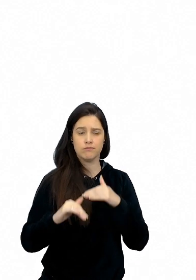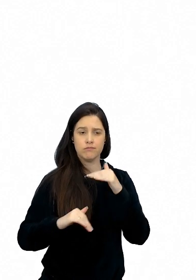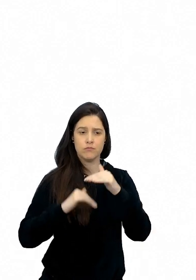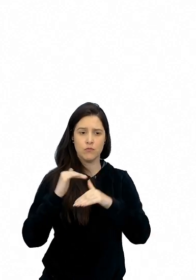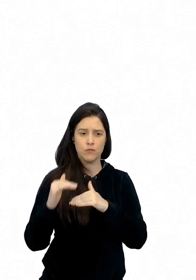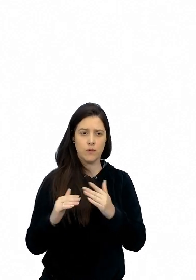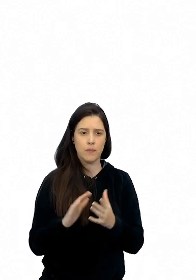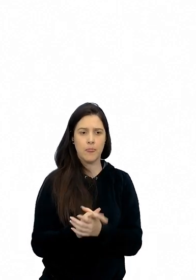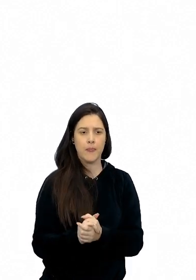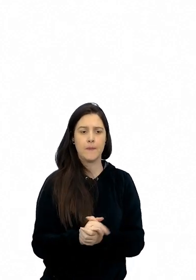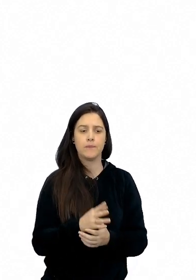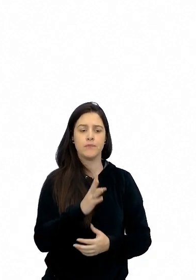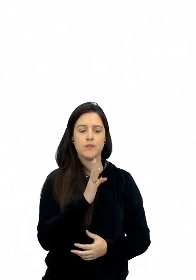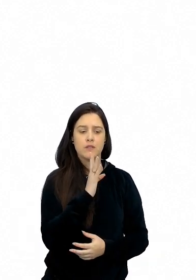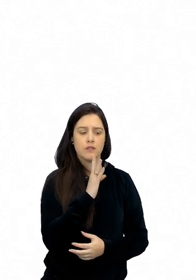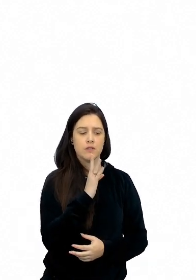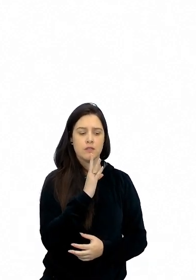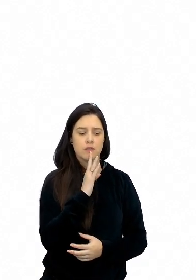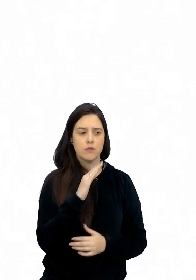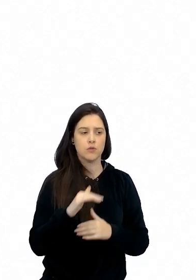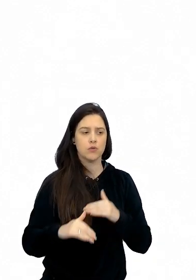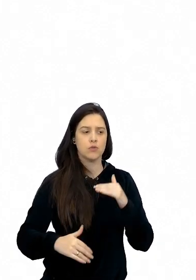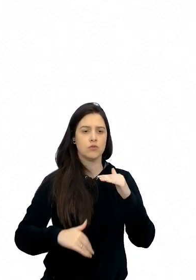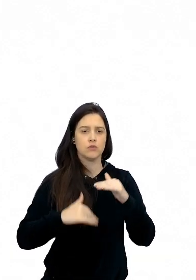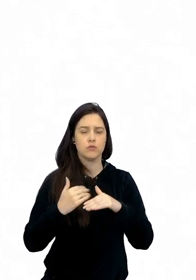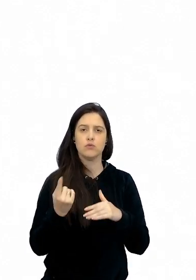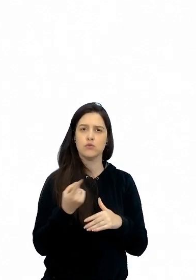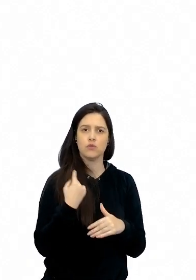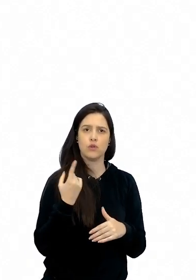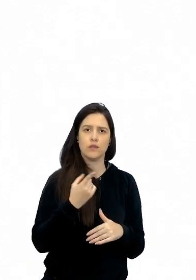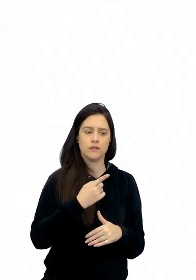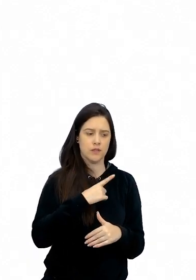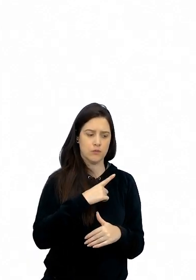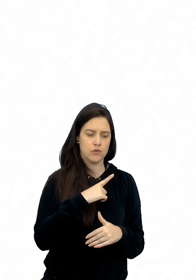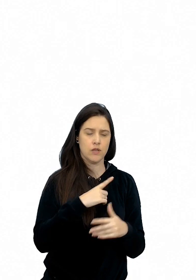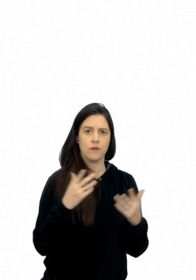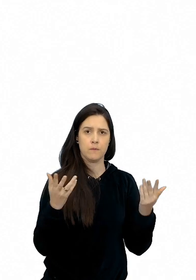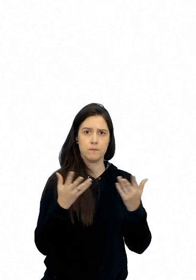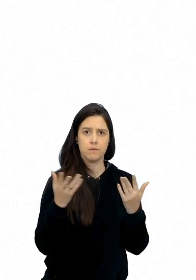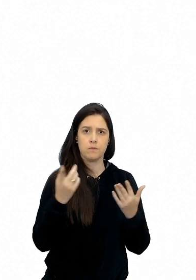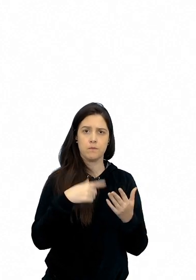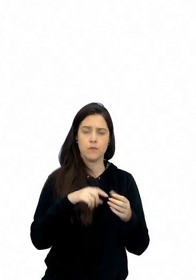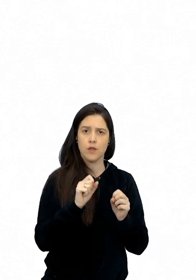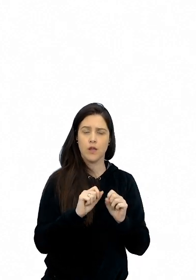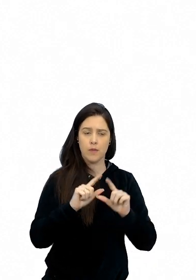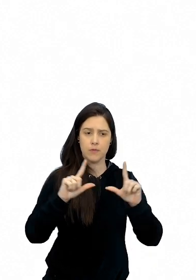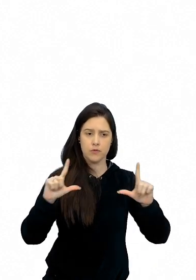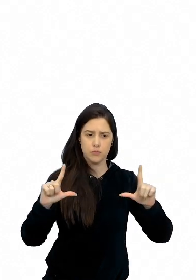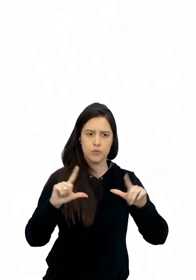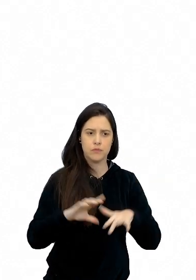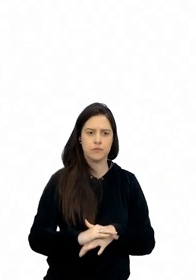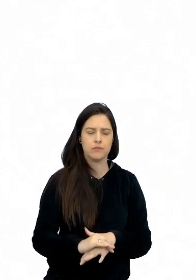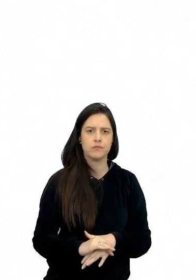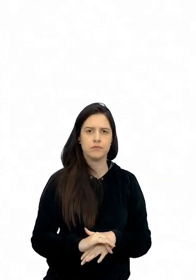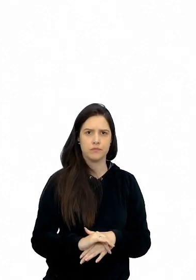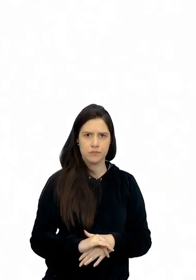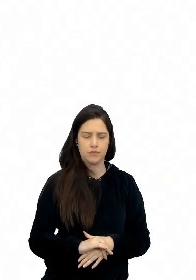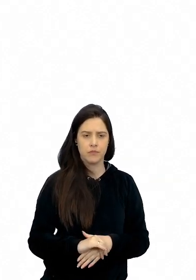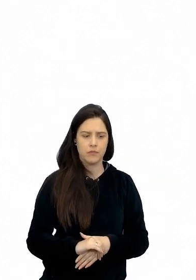né? Reconhecer que nós temos aí é a abertura de um ângulo, né? É um